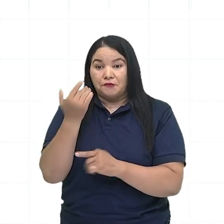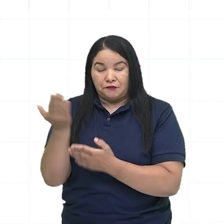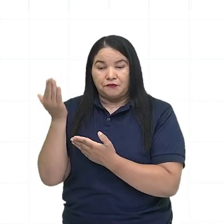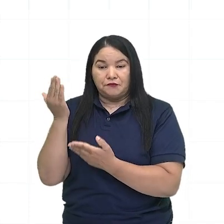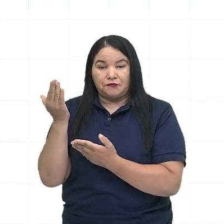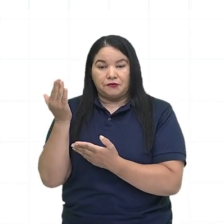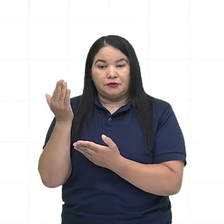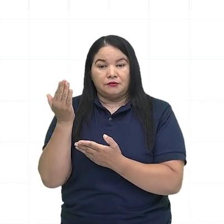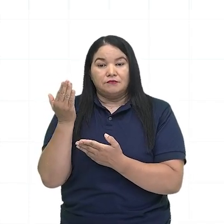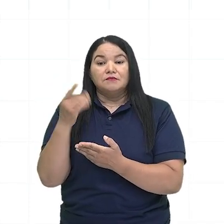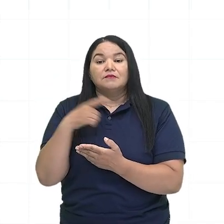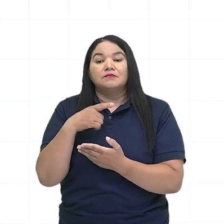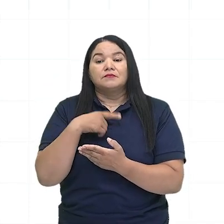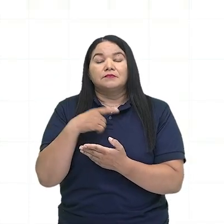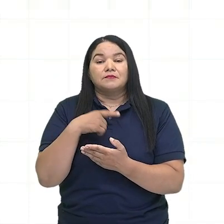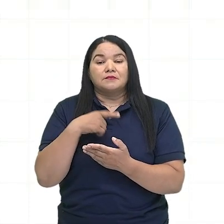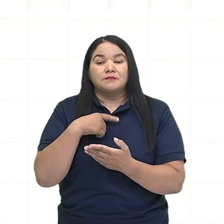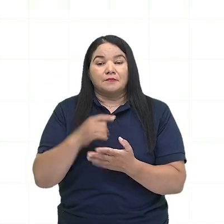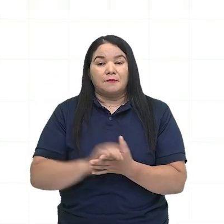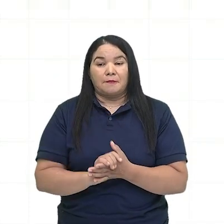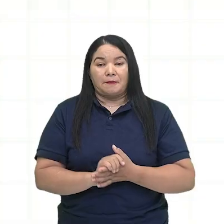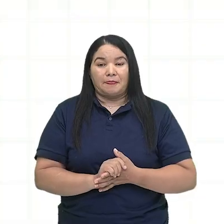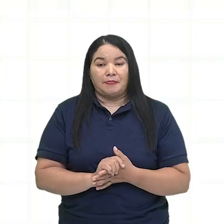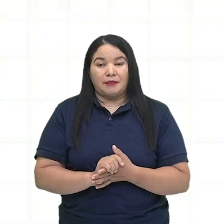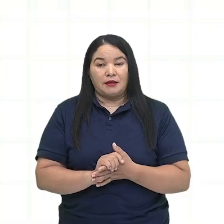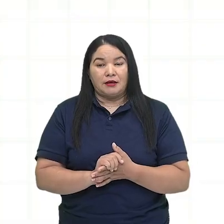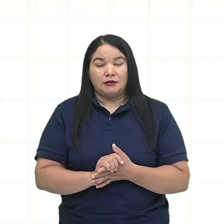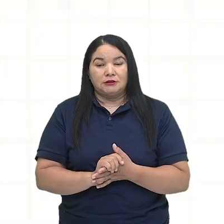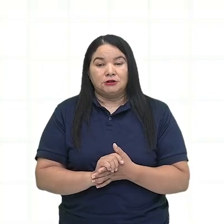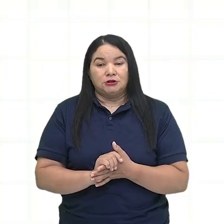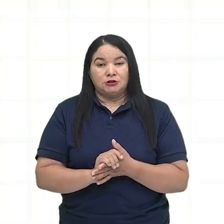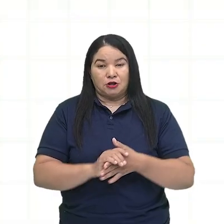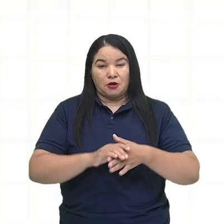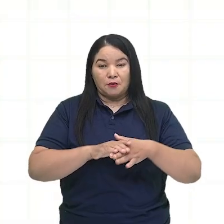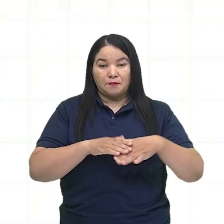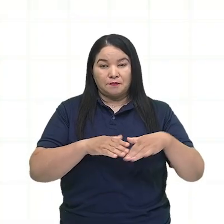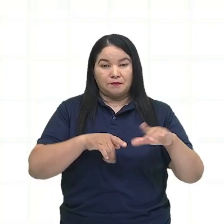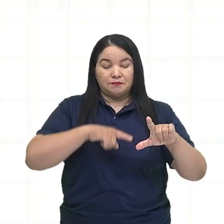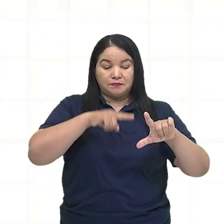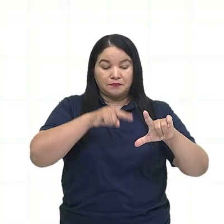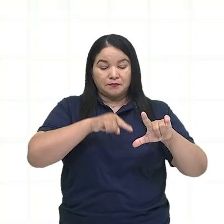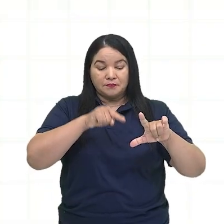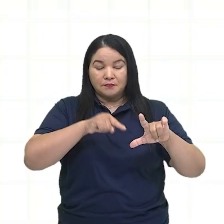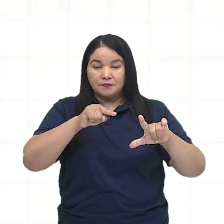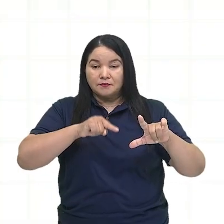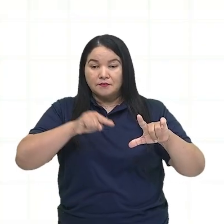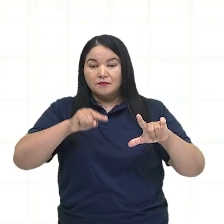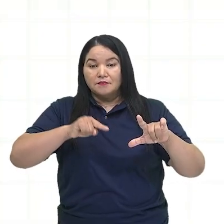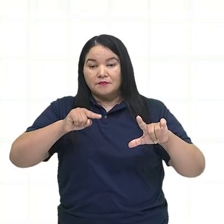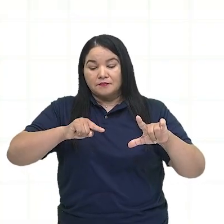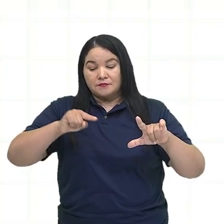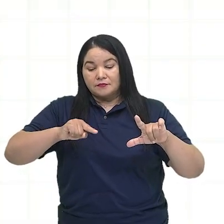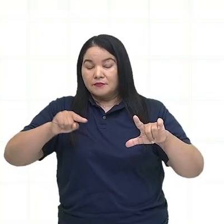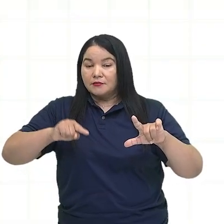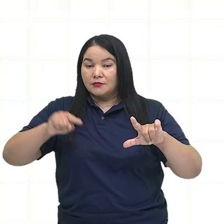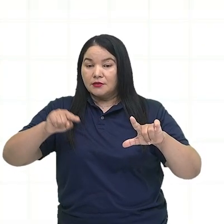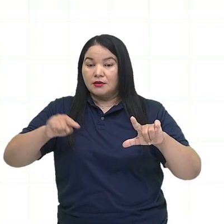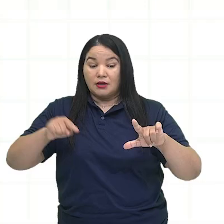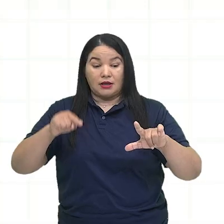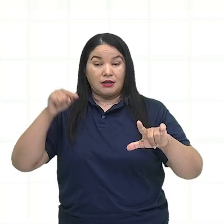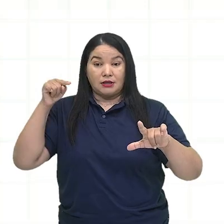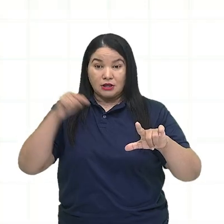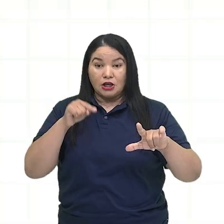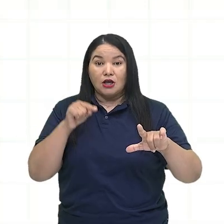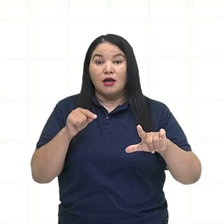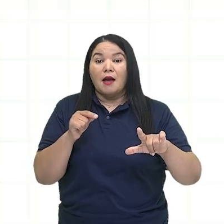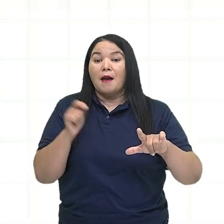ilustração essa impressão, essa movimentação aqui, olha, que é como se fosse um registro,